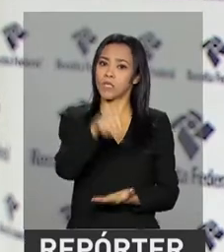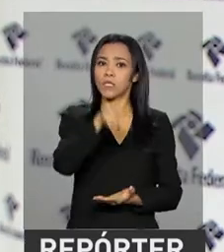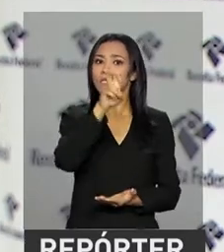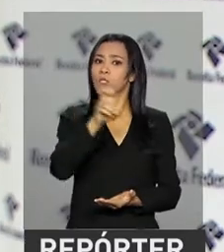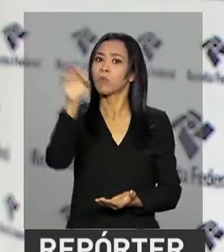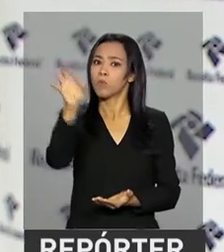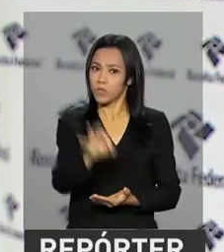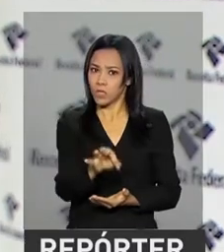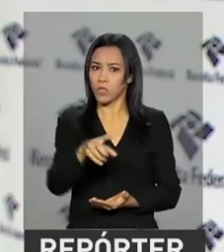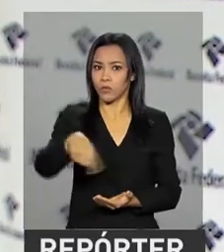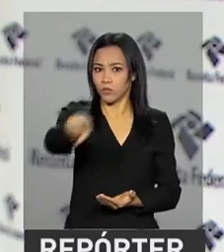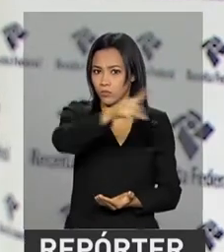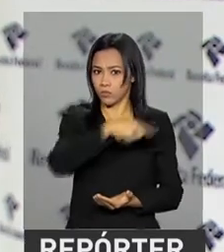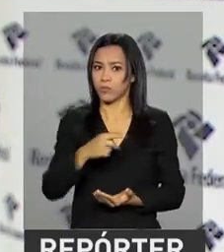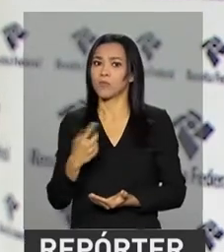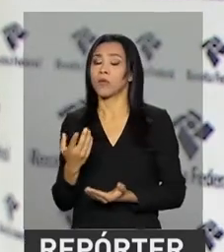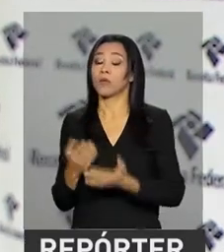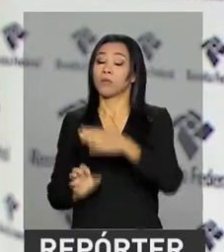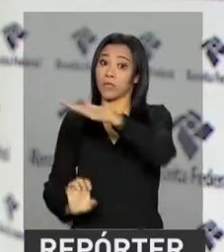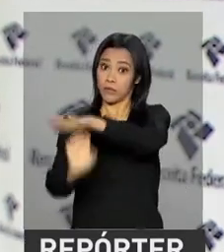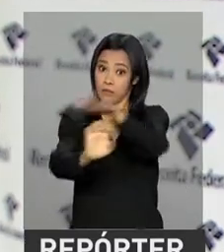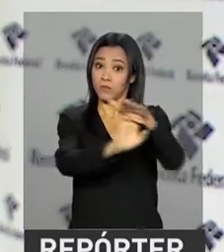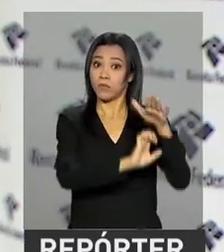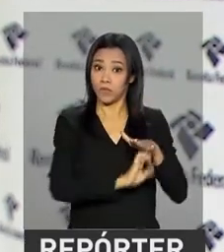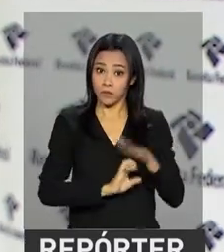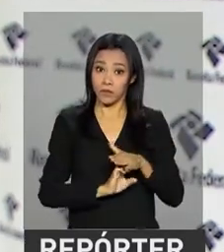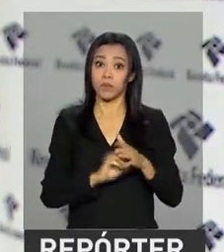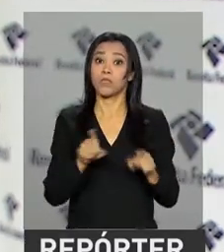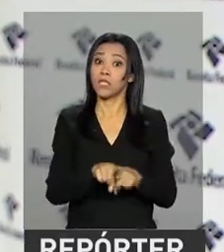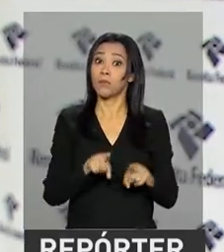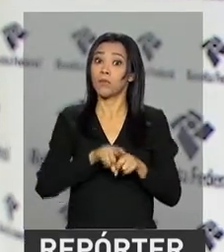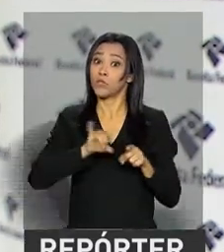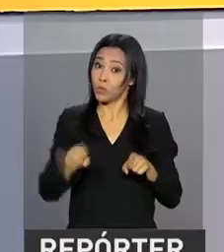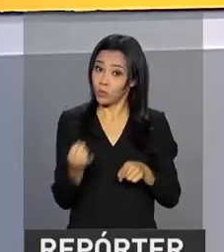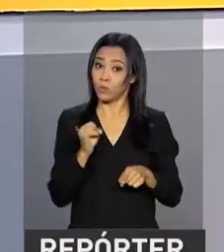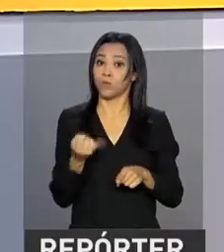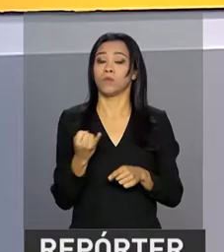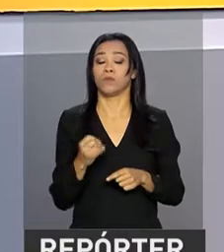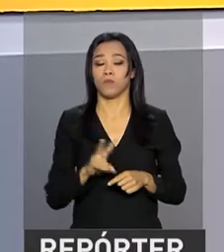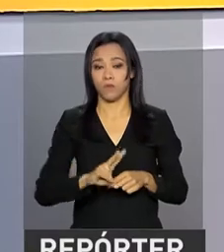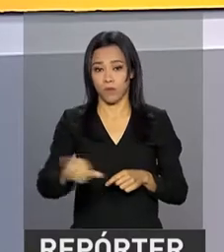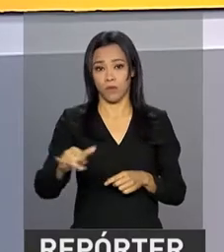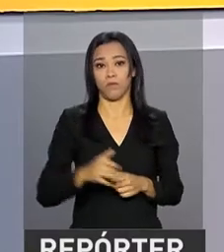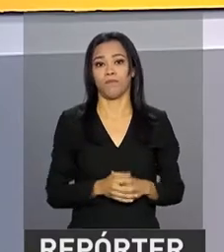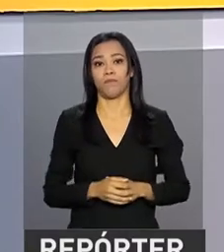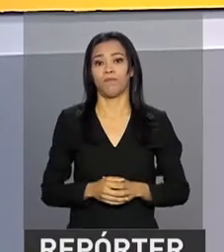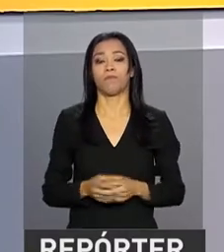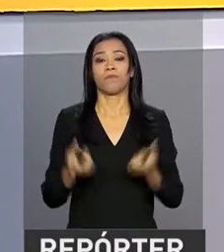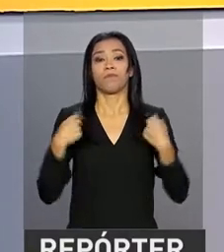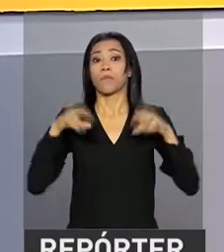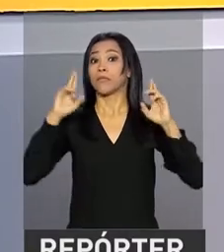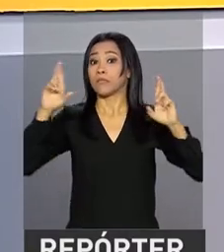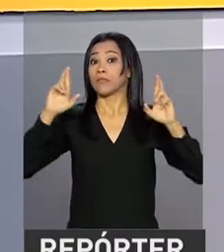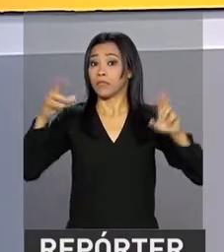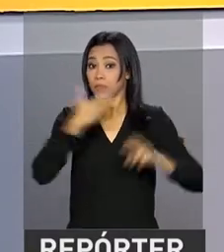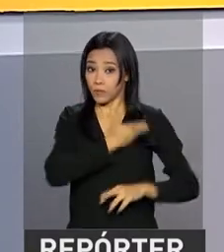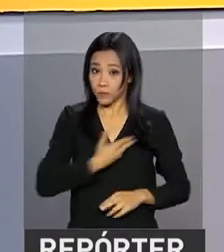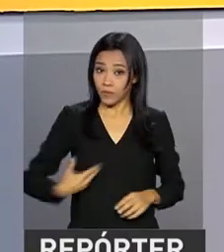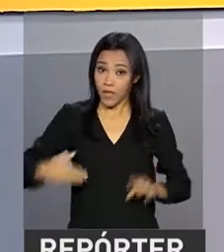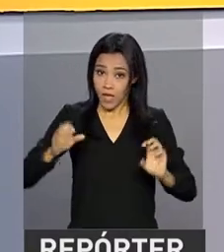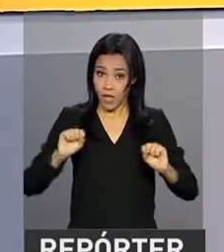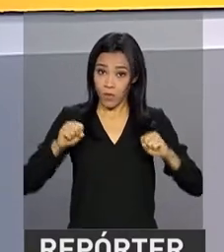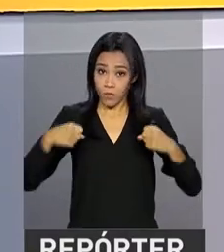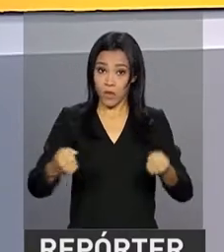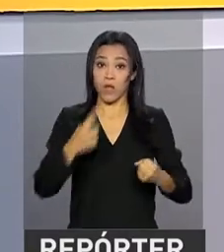sem prejuízo e ainda a importação de juros também pela taxa selic e olha a expectativa do governo é recuperar 1